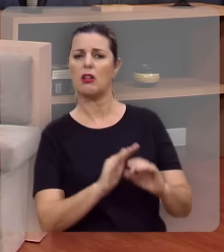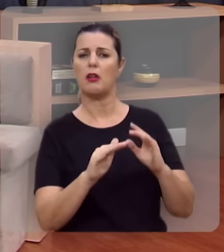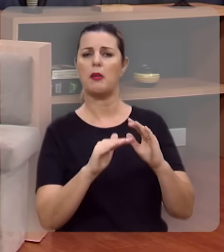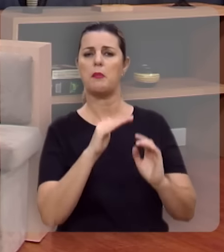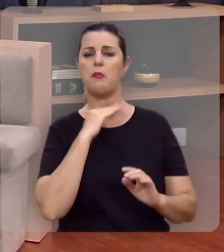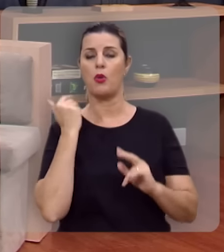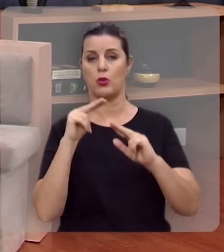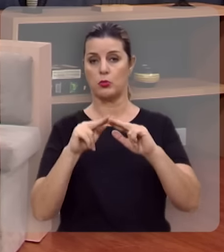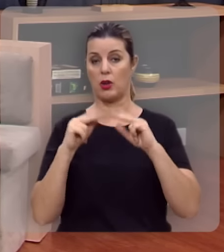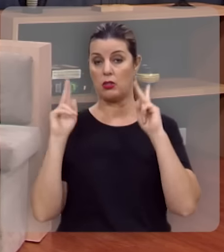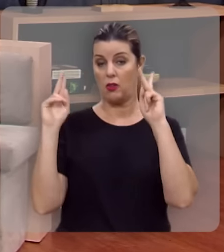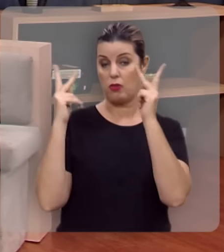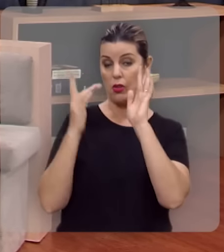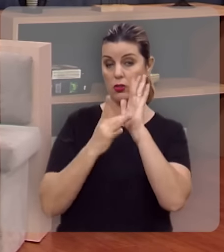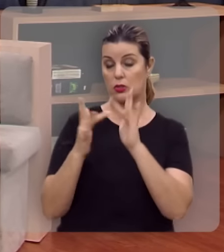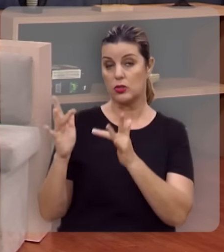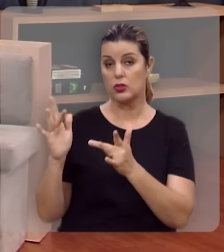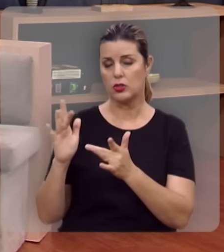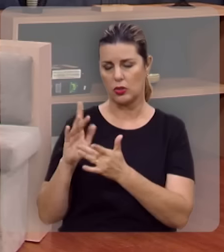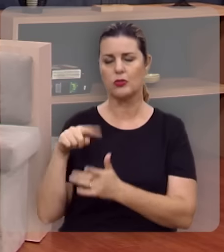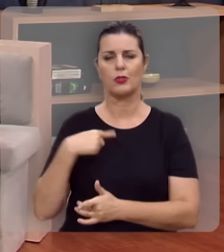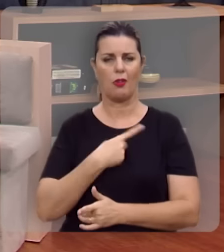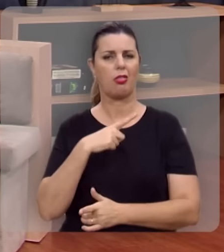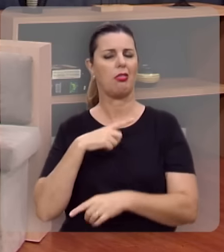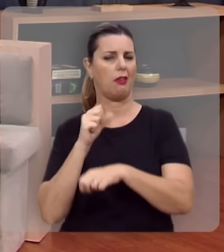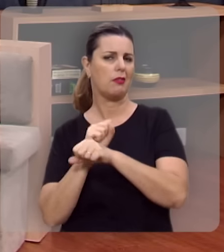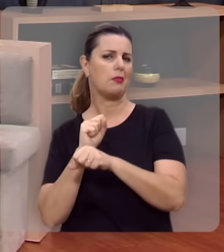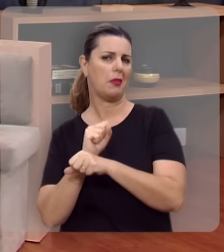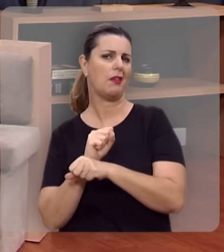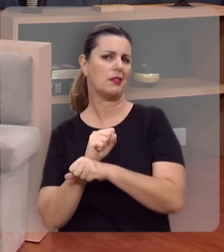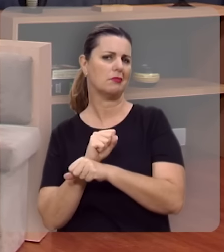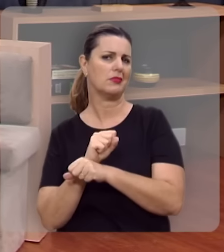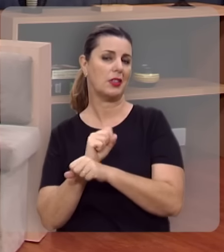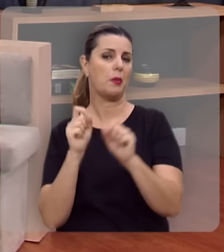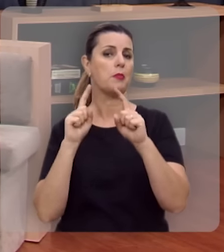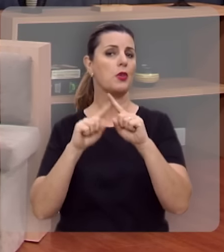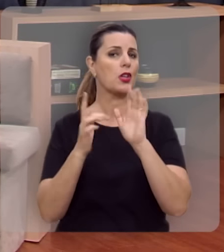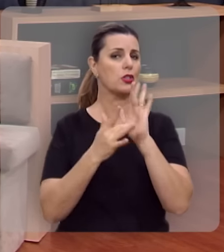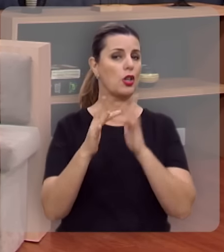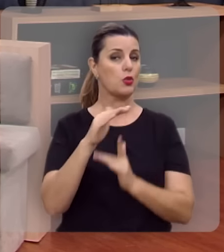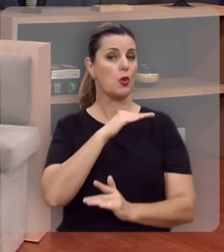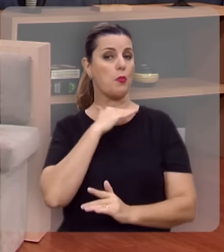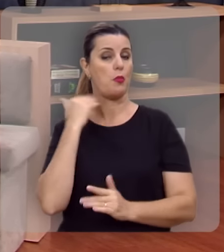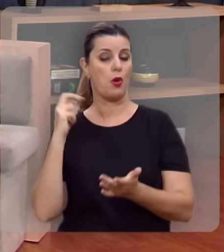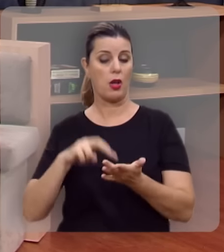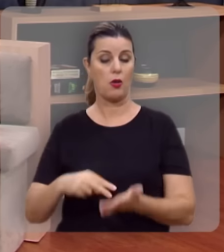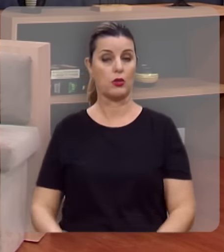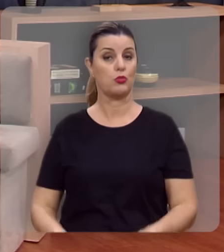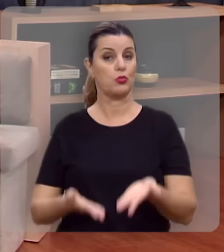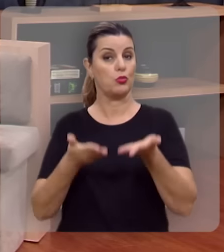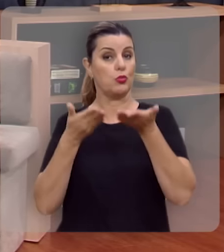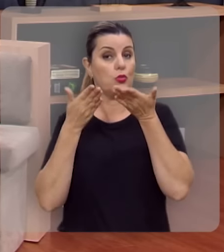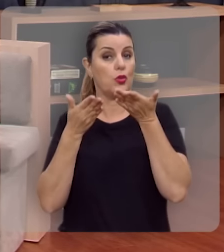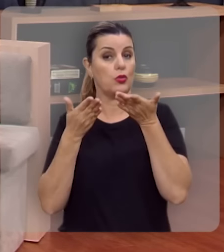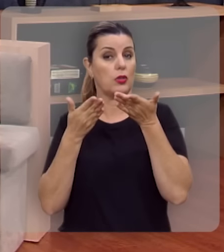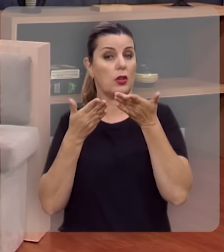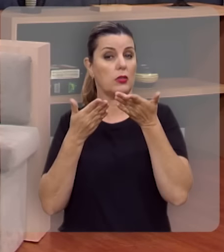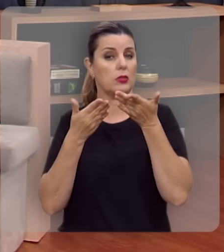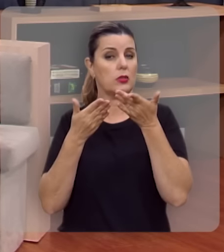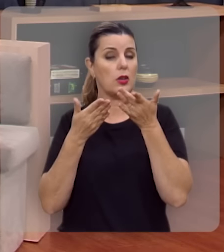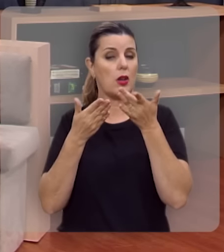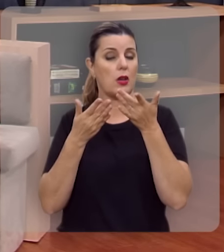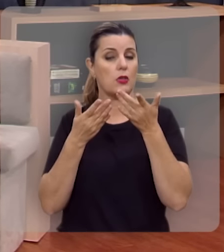morte pela vitória. Nós temos esta viva esperança, porque Jesus morreu e ressuscitou